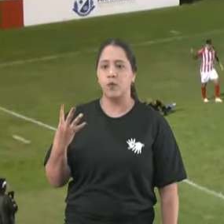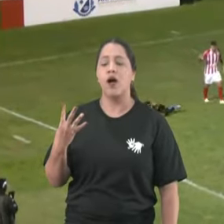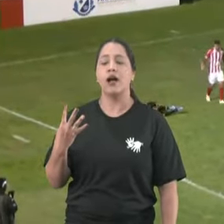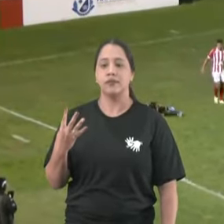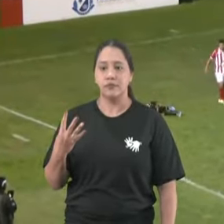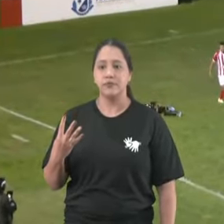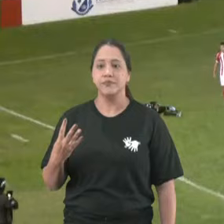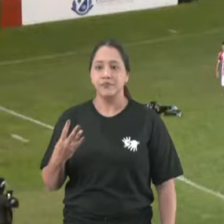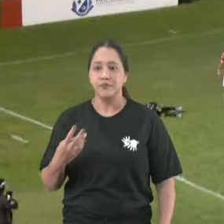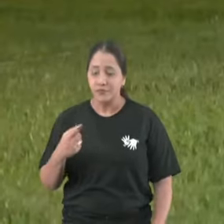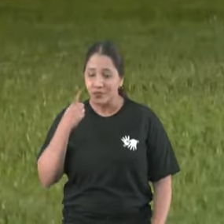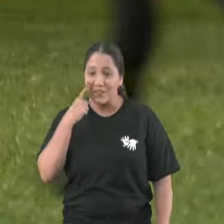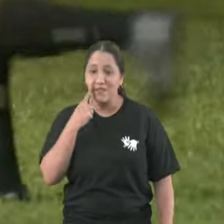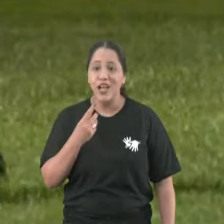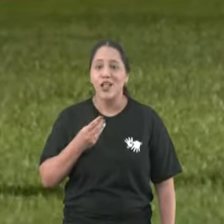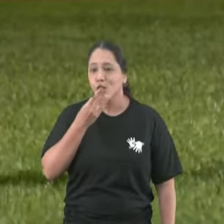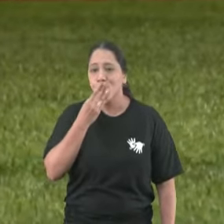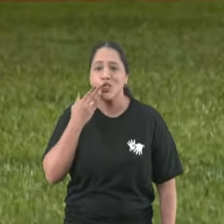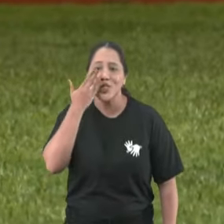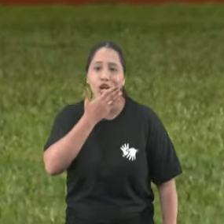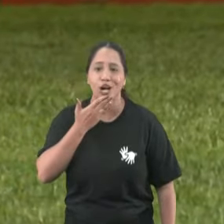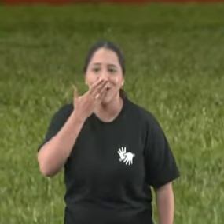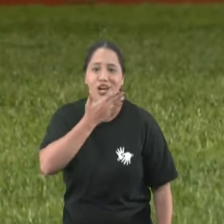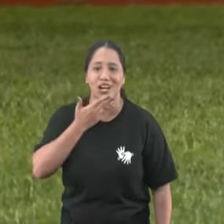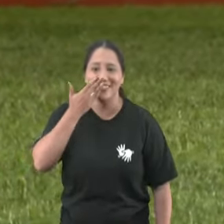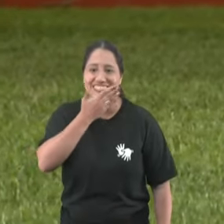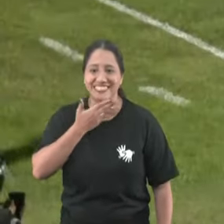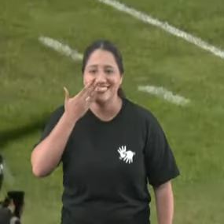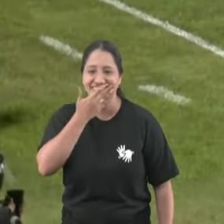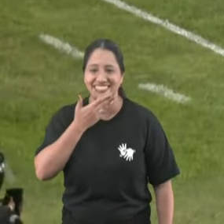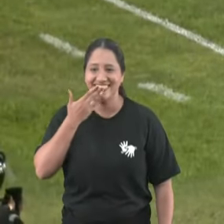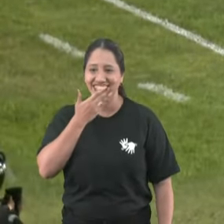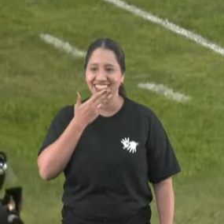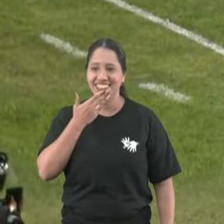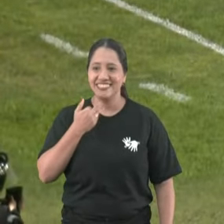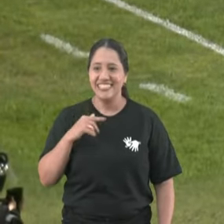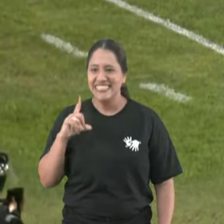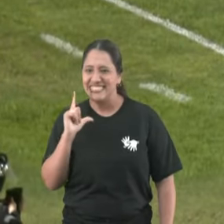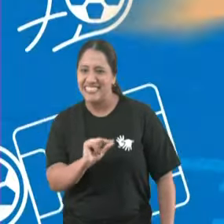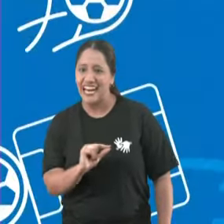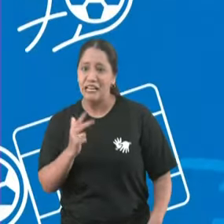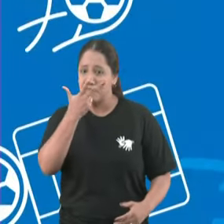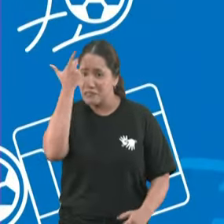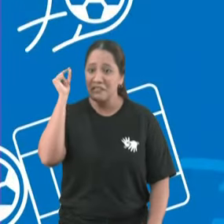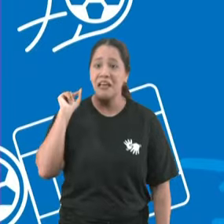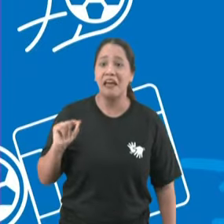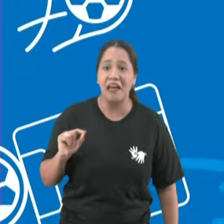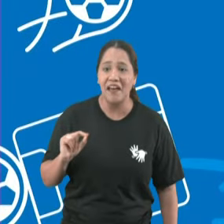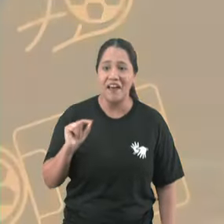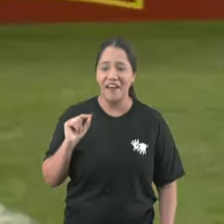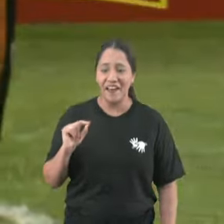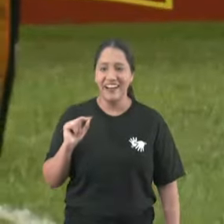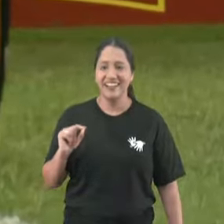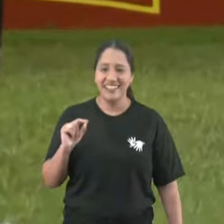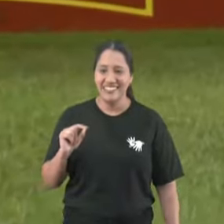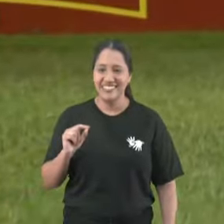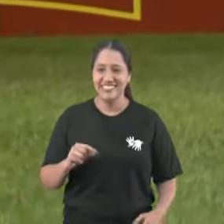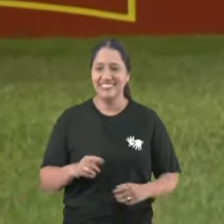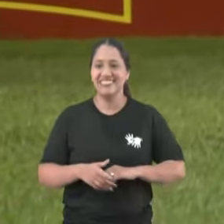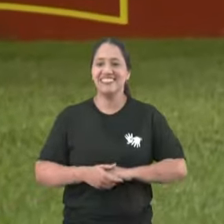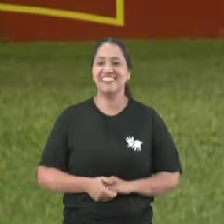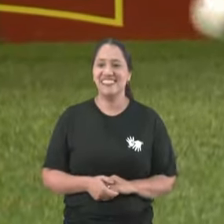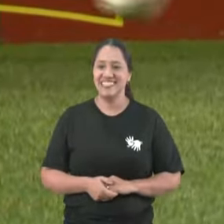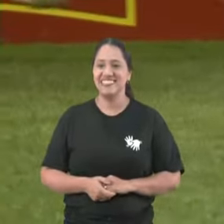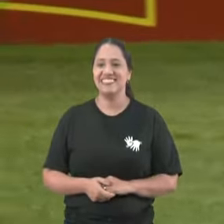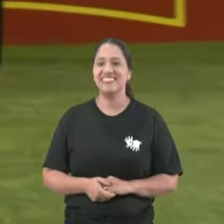Valendo um docinho afro. Sai ele. Sim. Vamos apostar uma cocada?